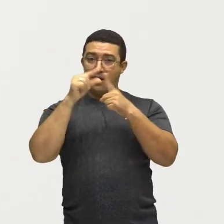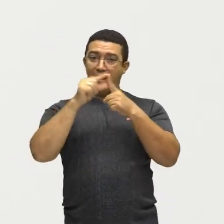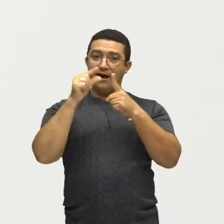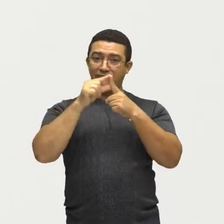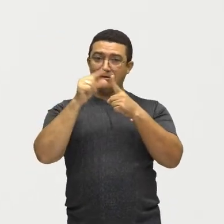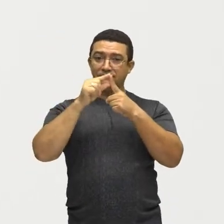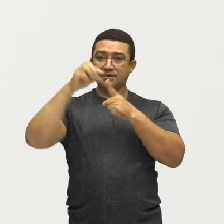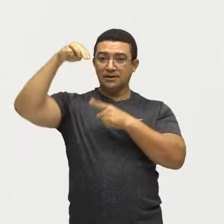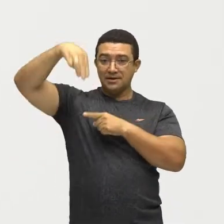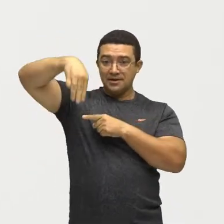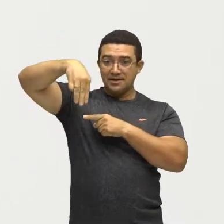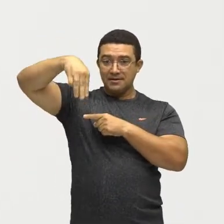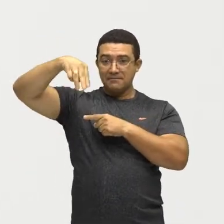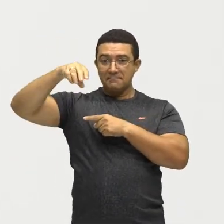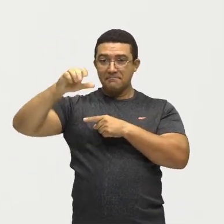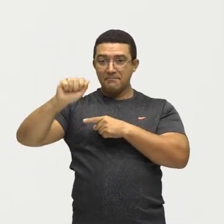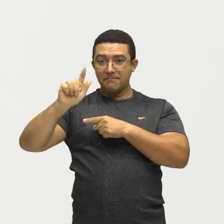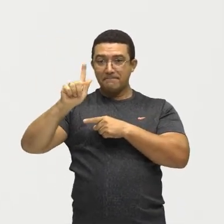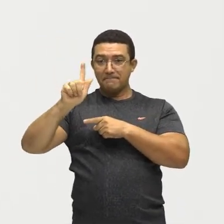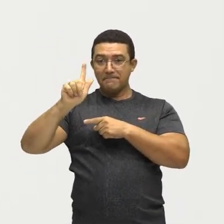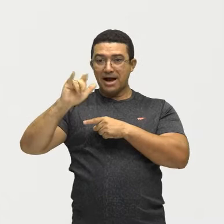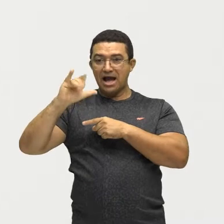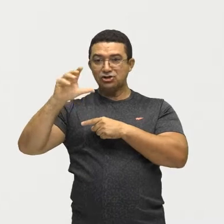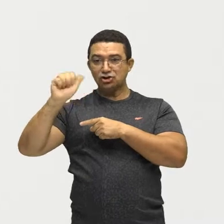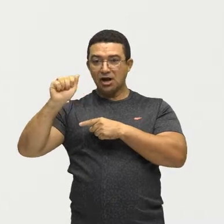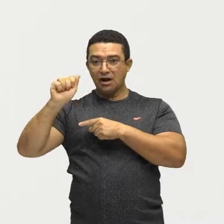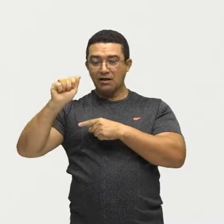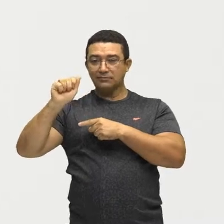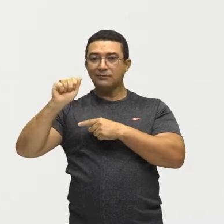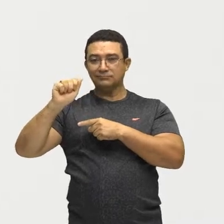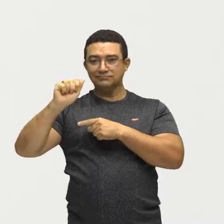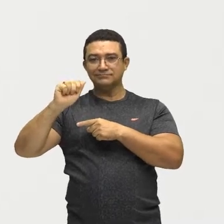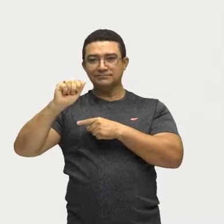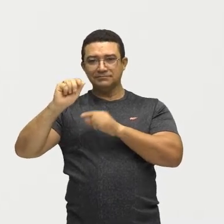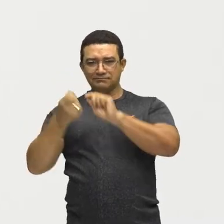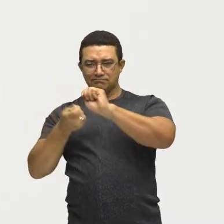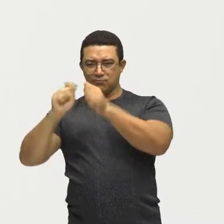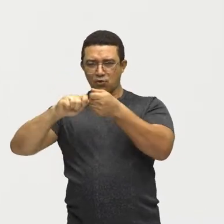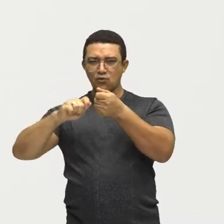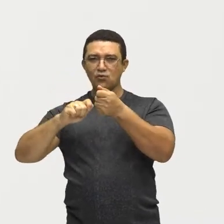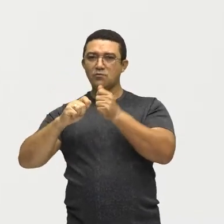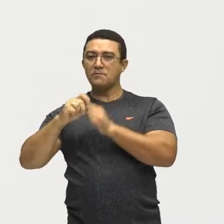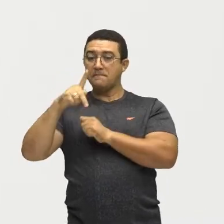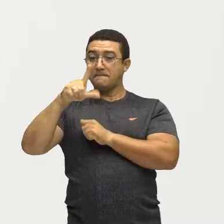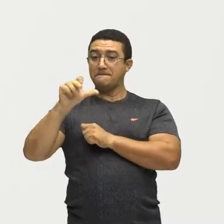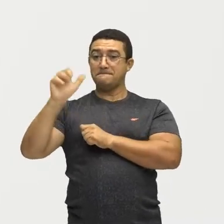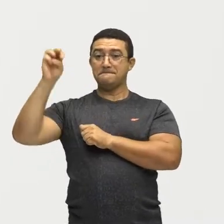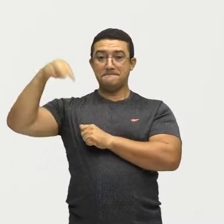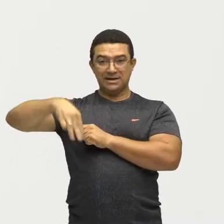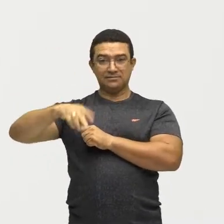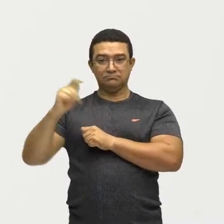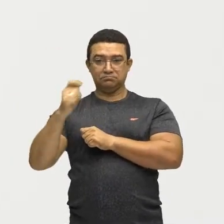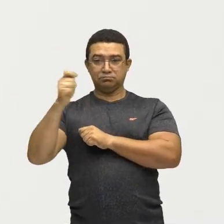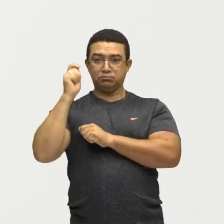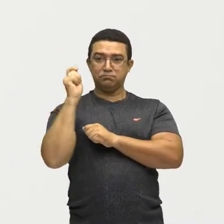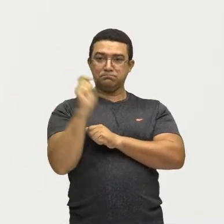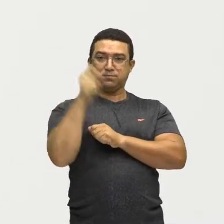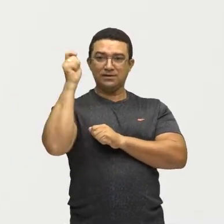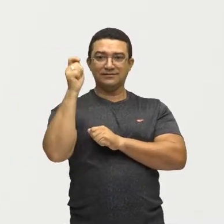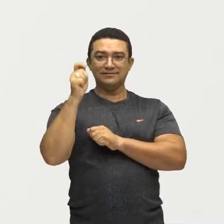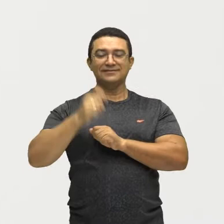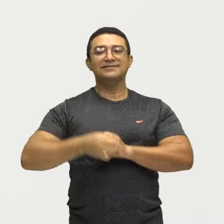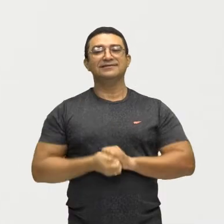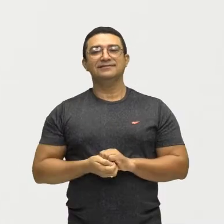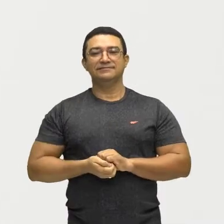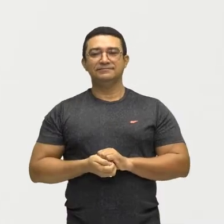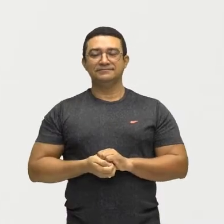classificamos como onomatopeia, que é o plim aqui. E ele transformou-se em príncipe.